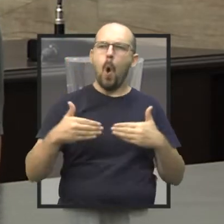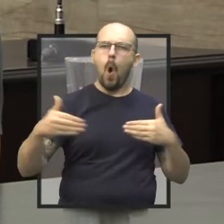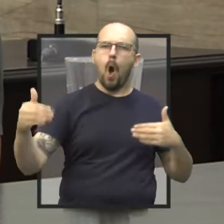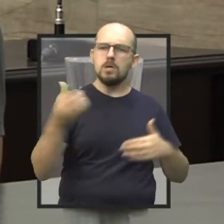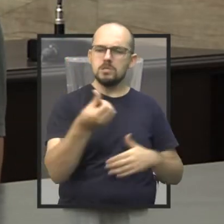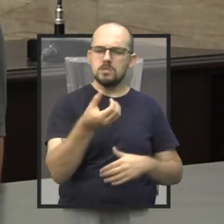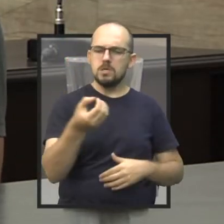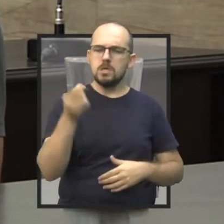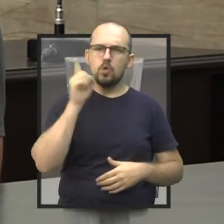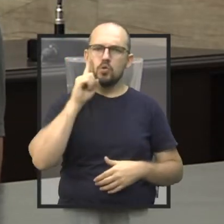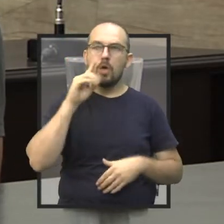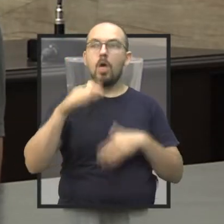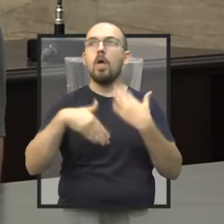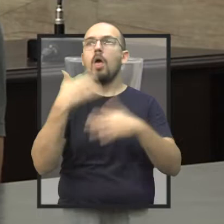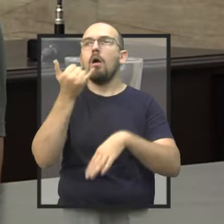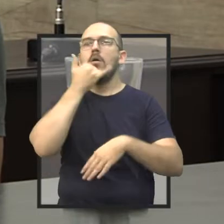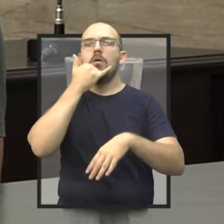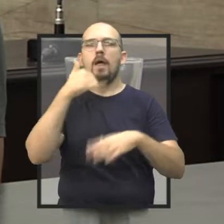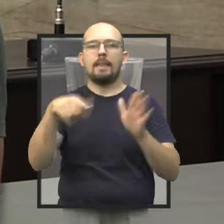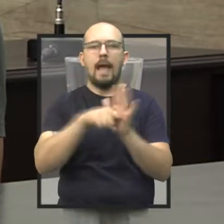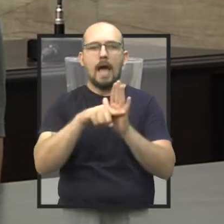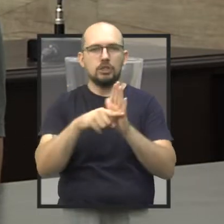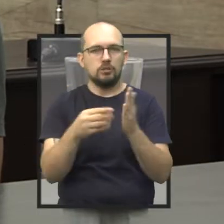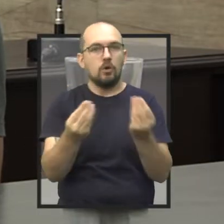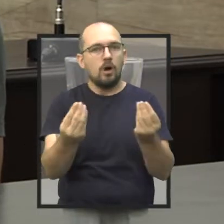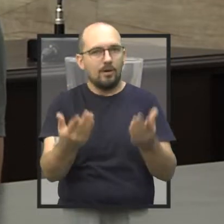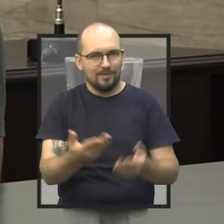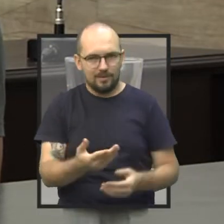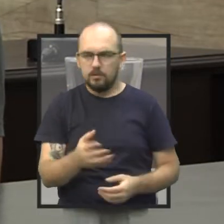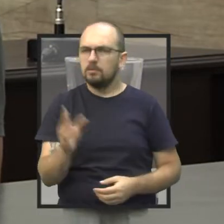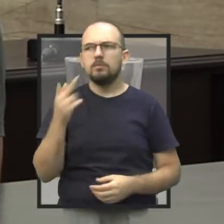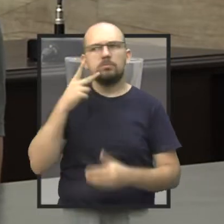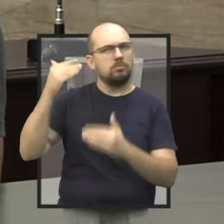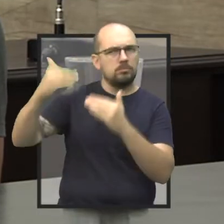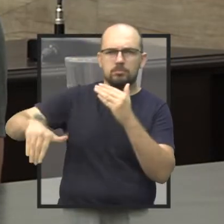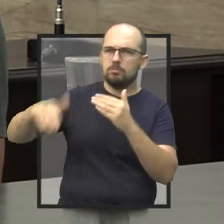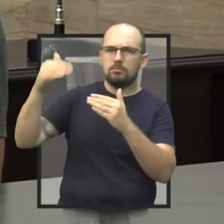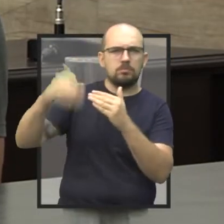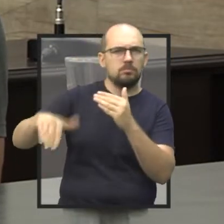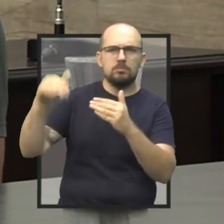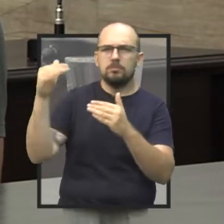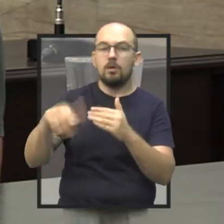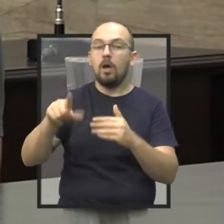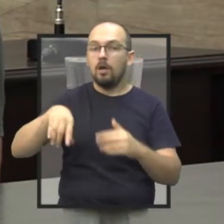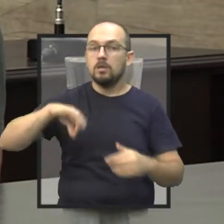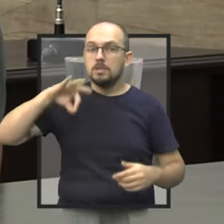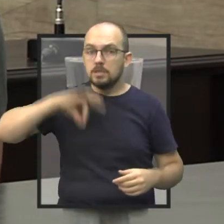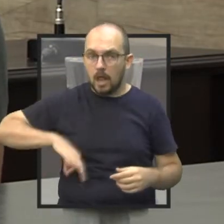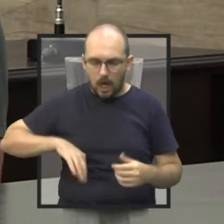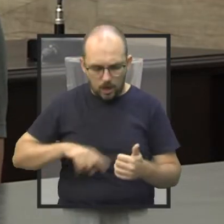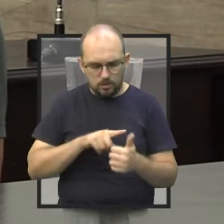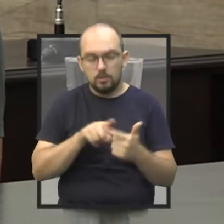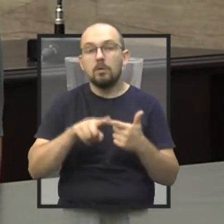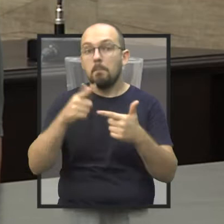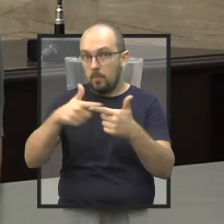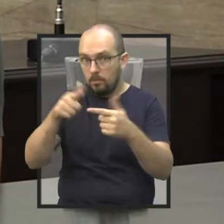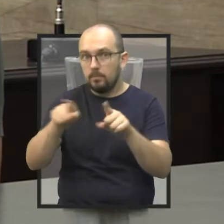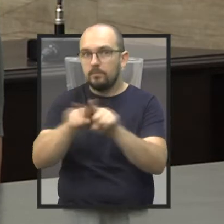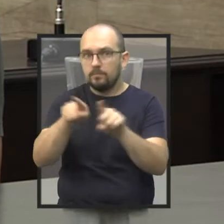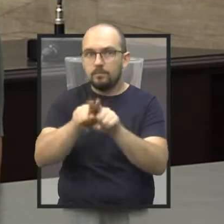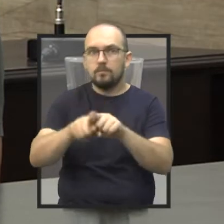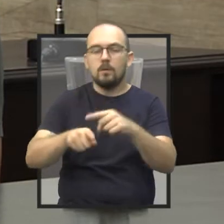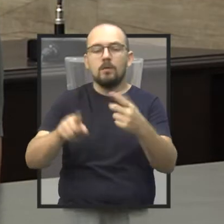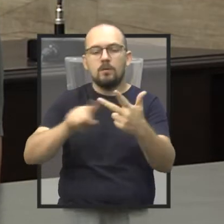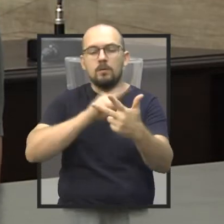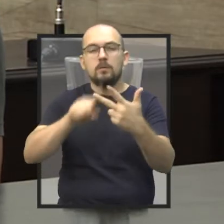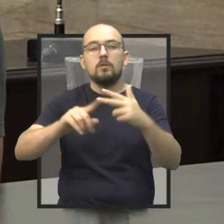e ter um resultado negativo. Então, a gente tem olhado essas questões e discordado. Passa pela política salarial, passa pelas condições